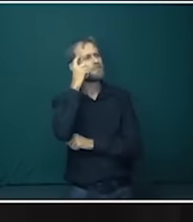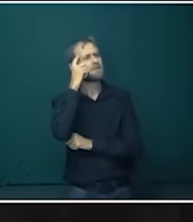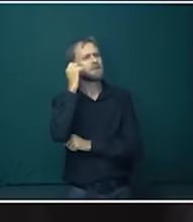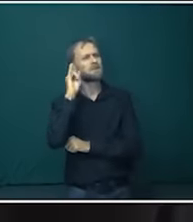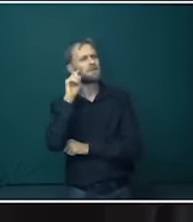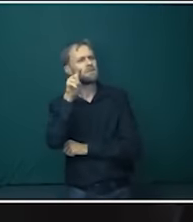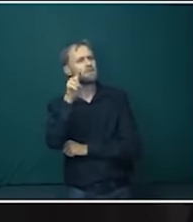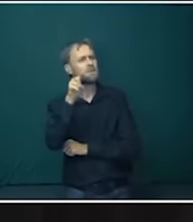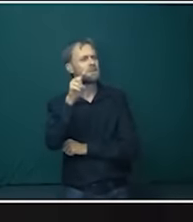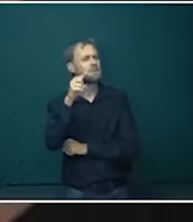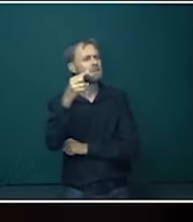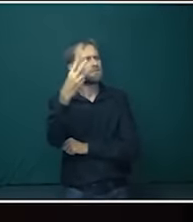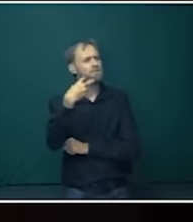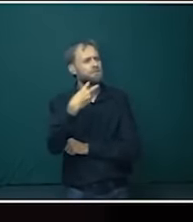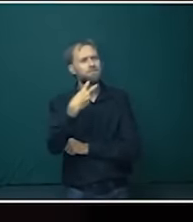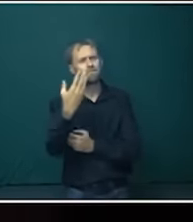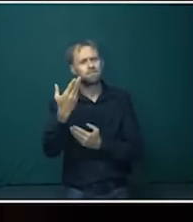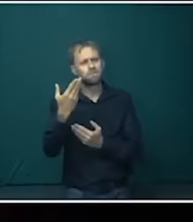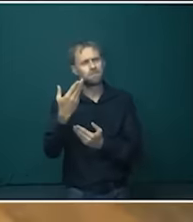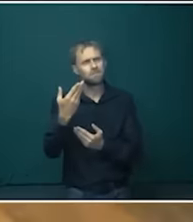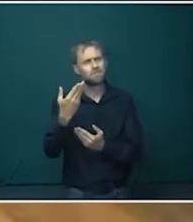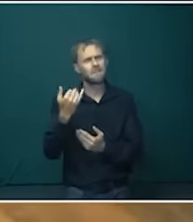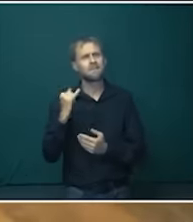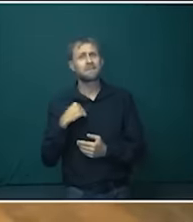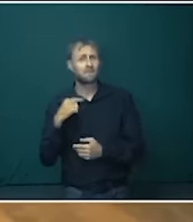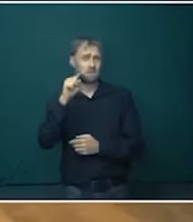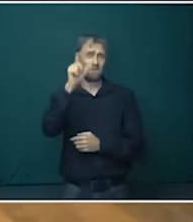você, se eu fosse você.